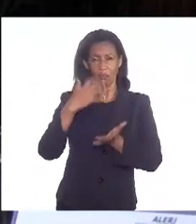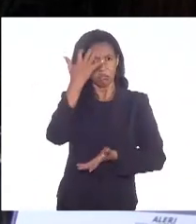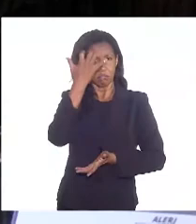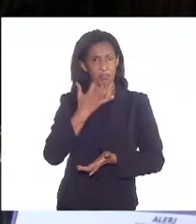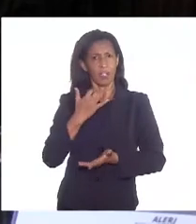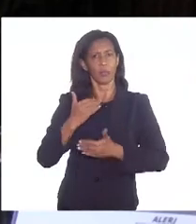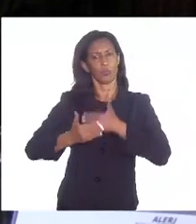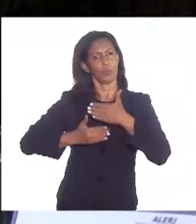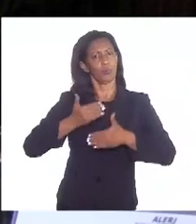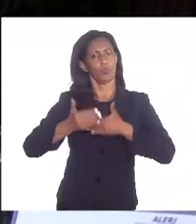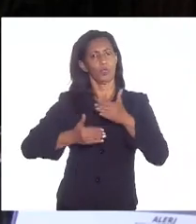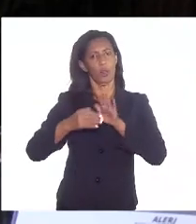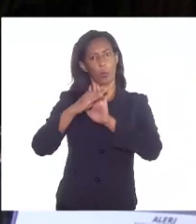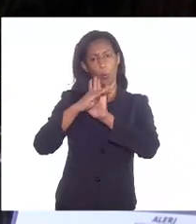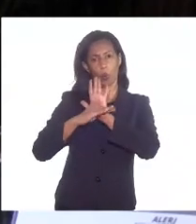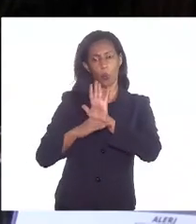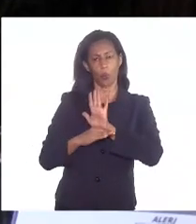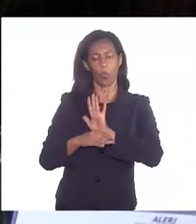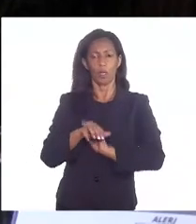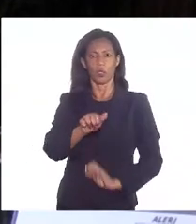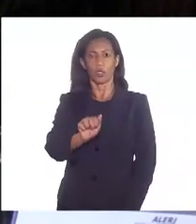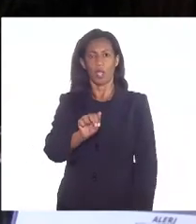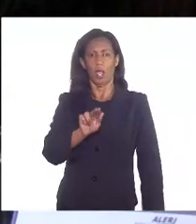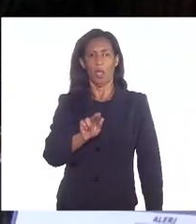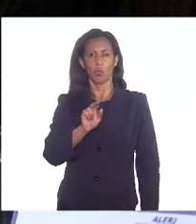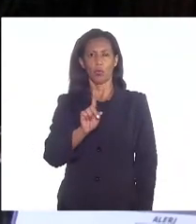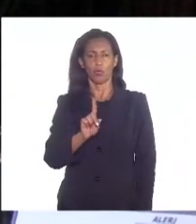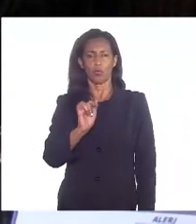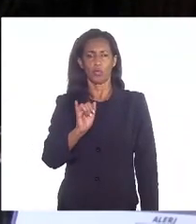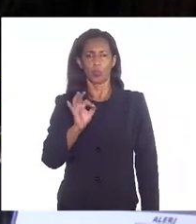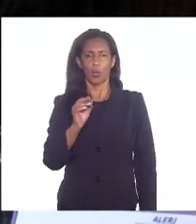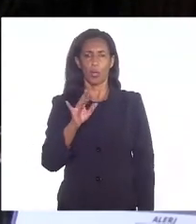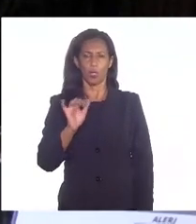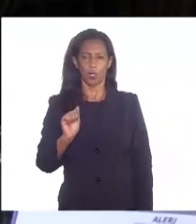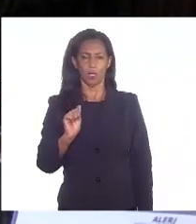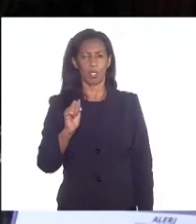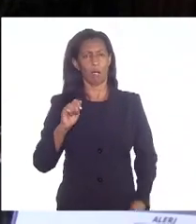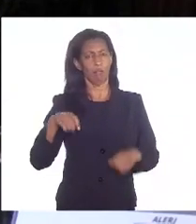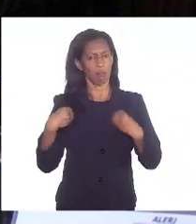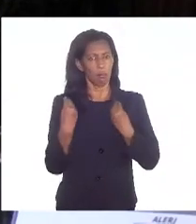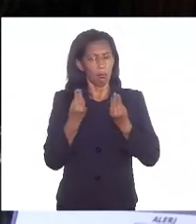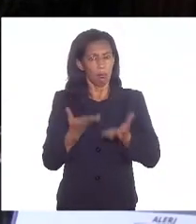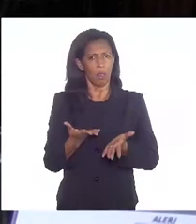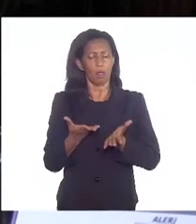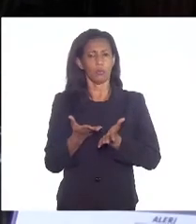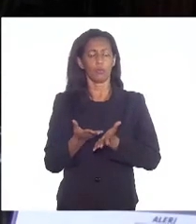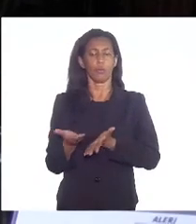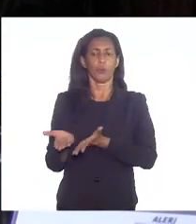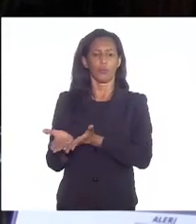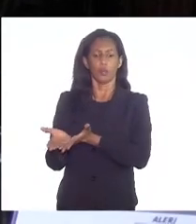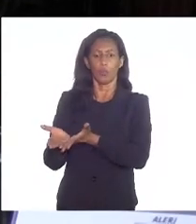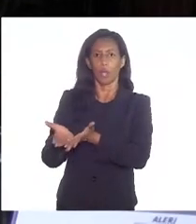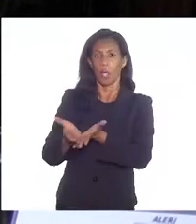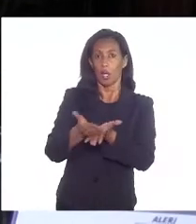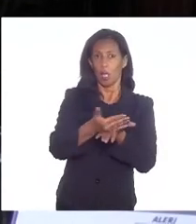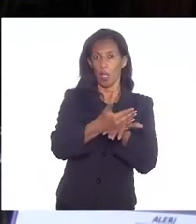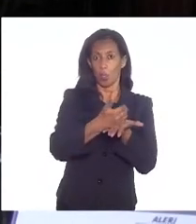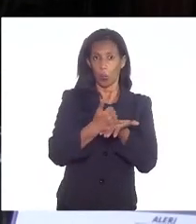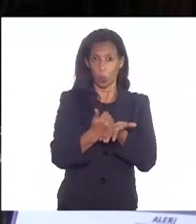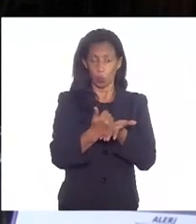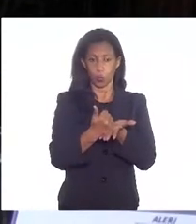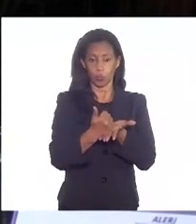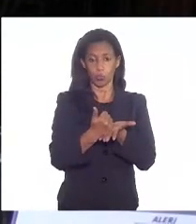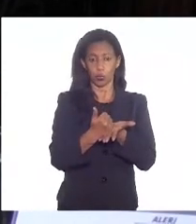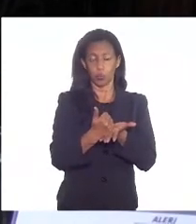celeridade nos processos de auditoria, otimizando, obviamente, recursos, não só recursos humanos, mas como